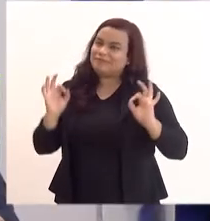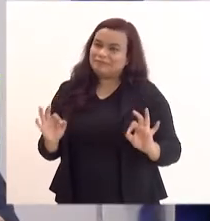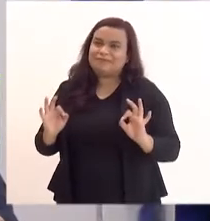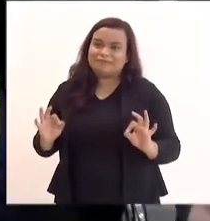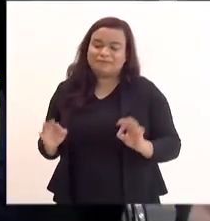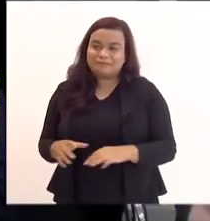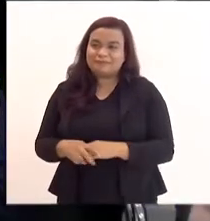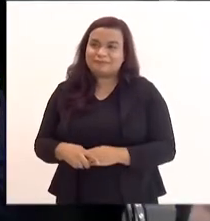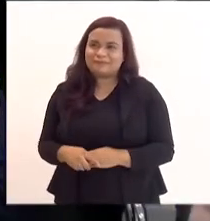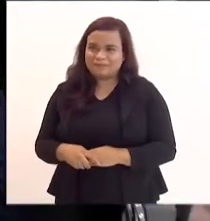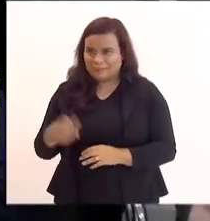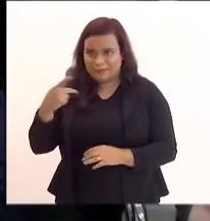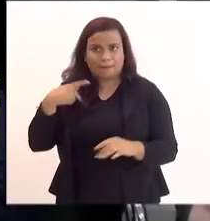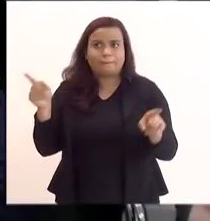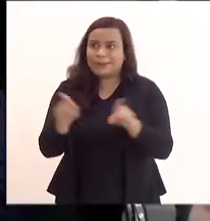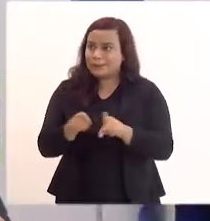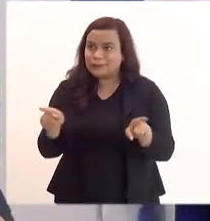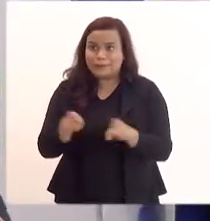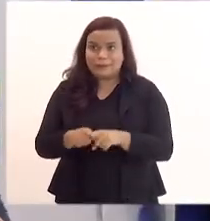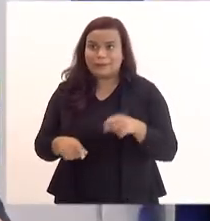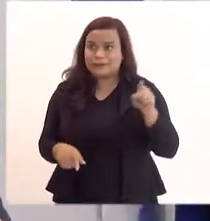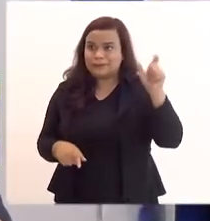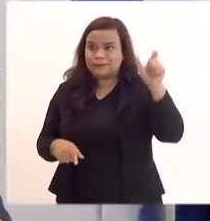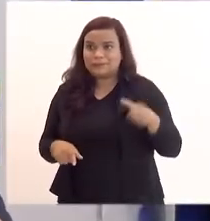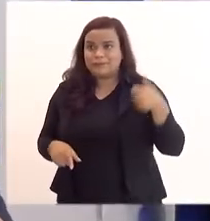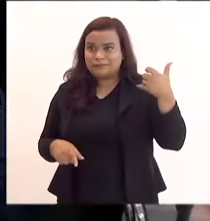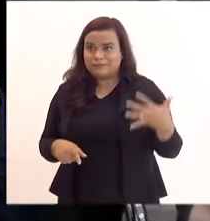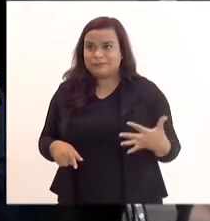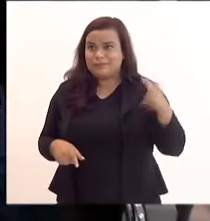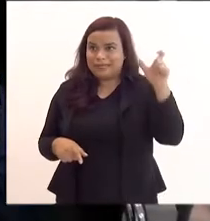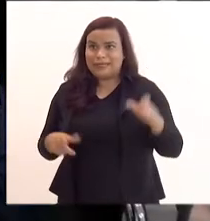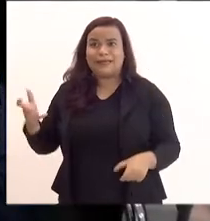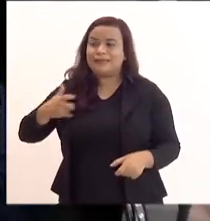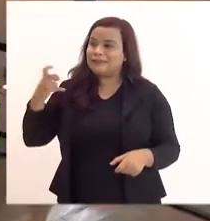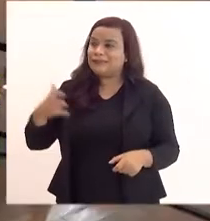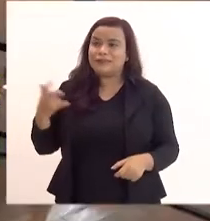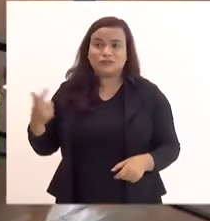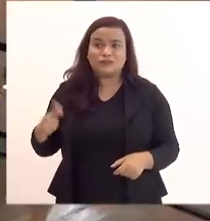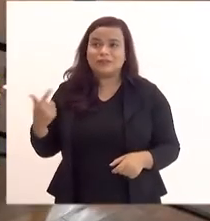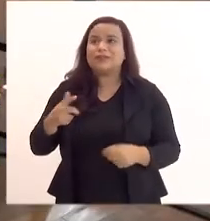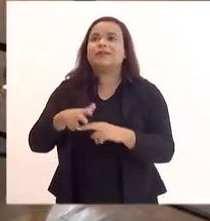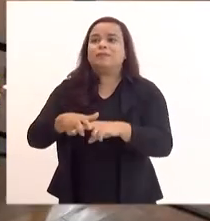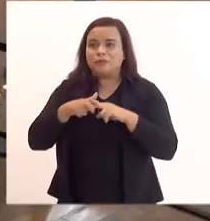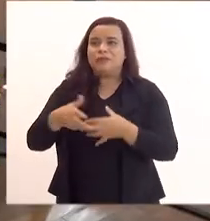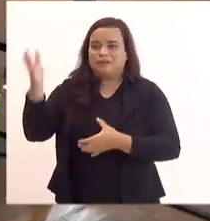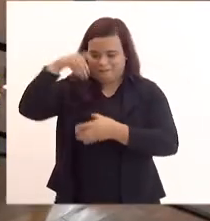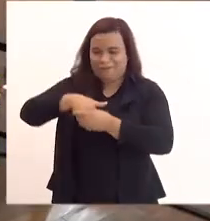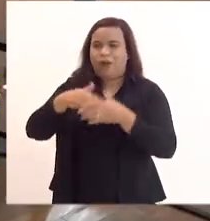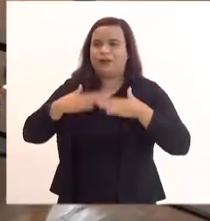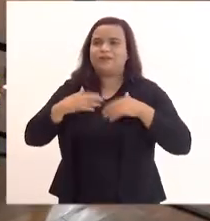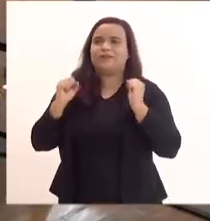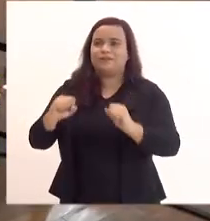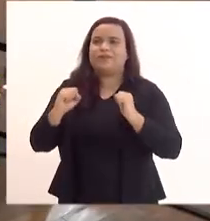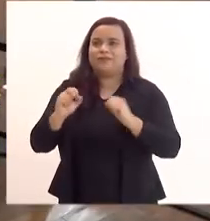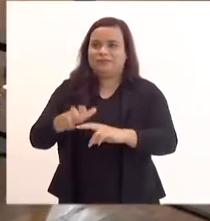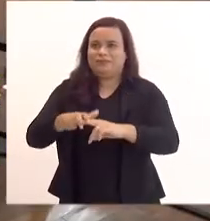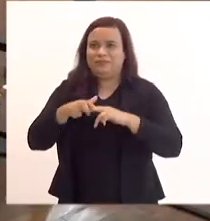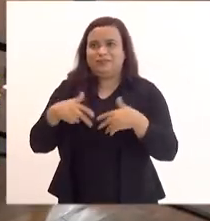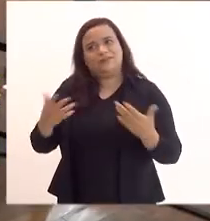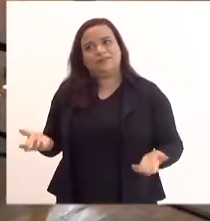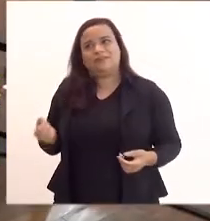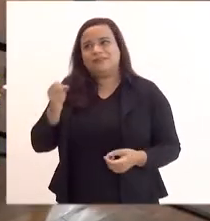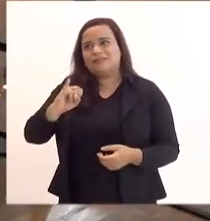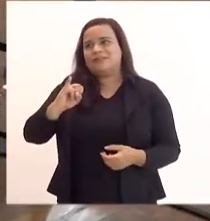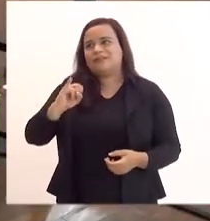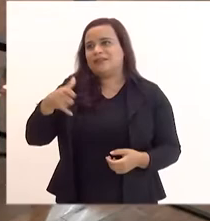no Tribunal de Contas. Mas o meu também. Ó, concurso. É que ele não tem idade. Exatamente, por isso que todos podem votar em mim. Ele não tem idade. Se ele tivesse,